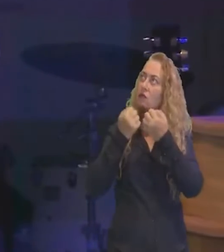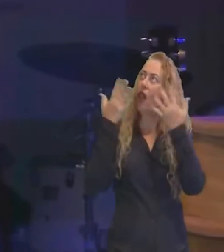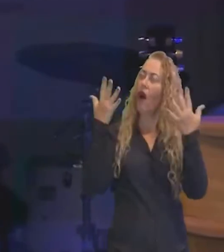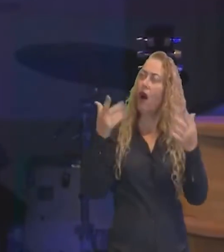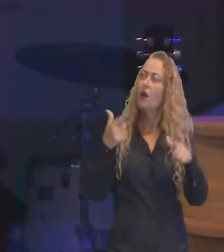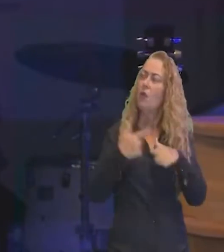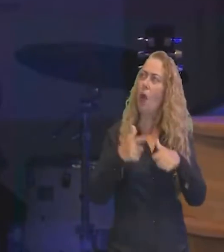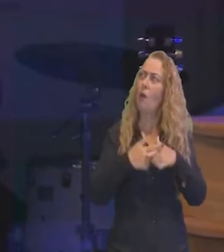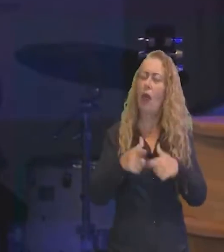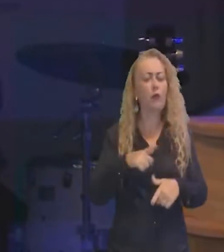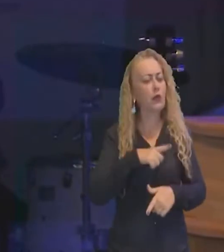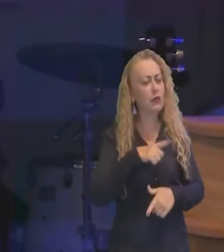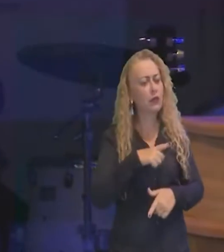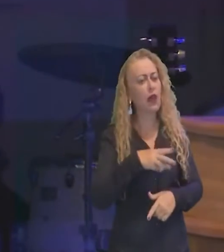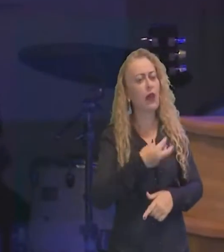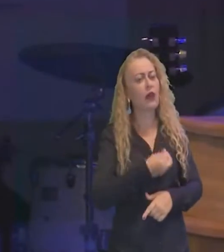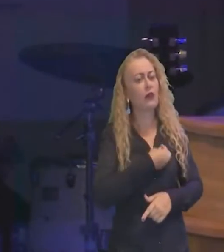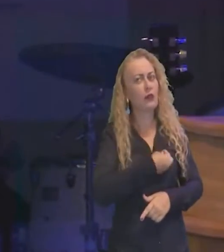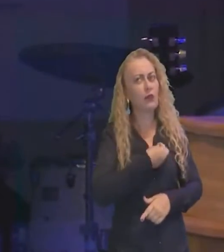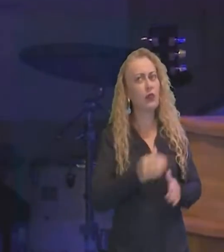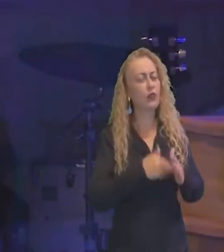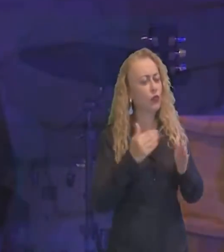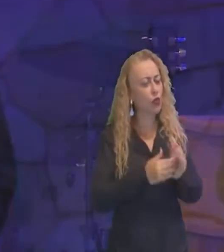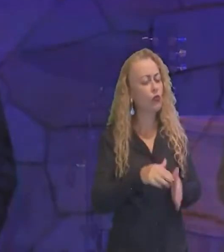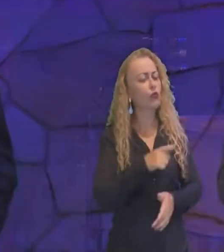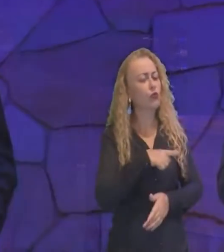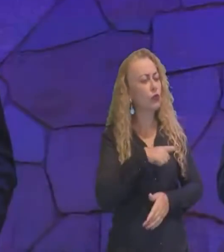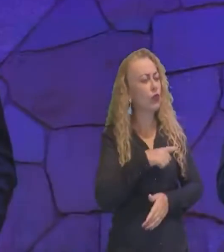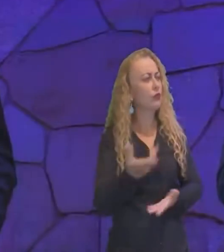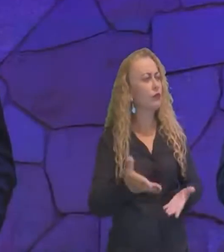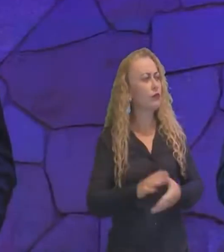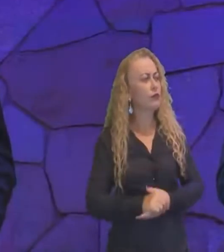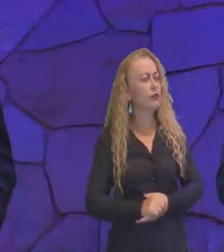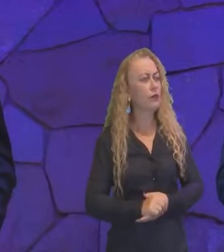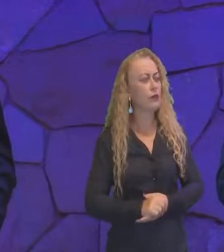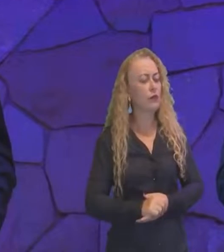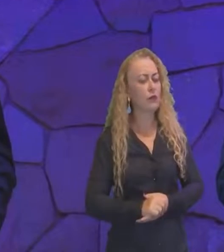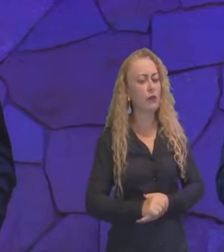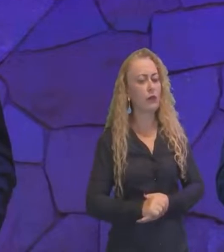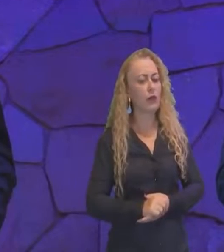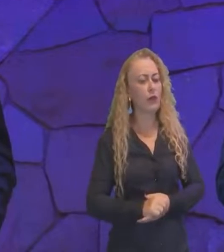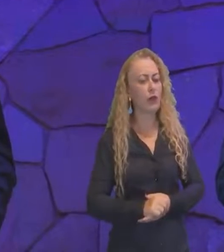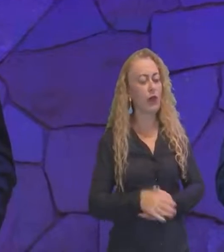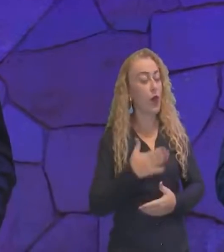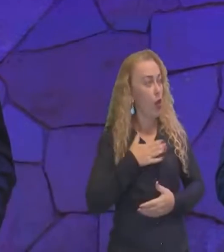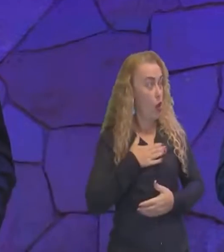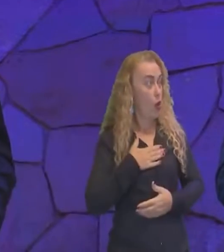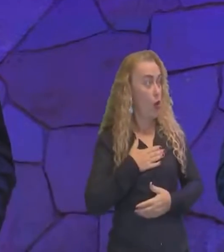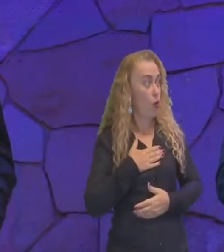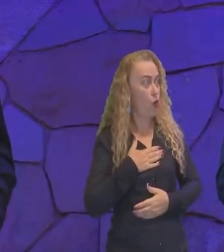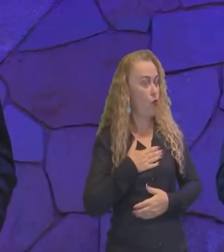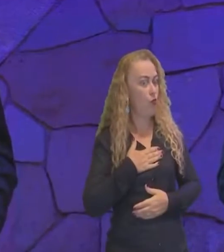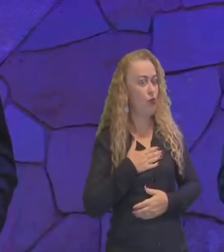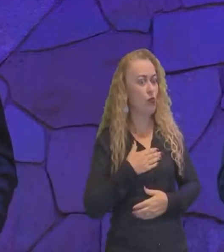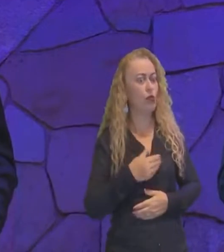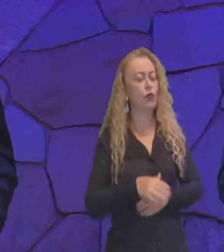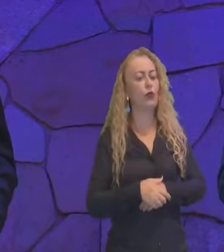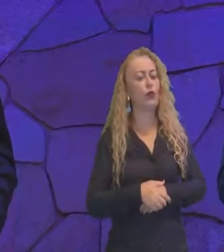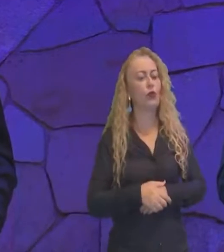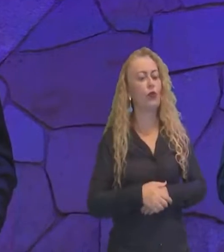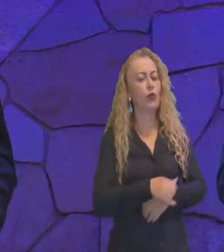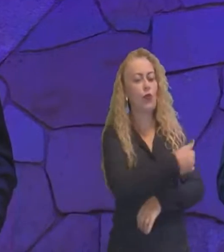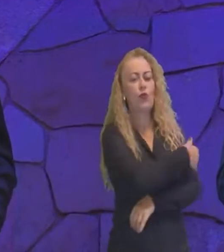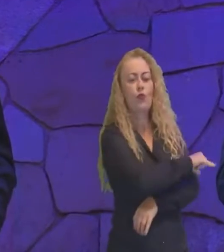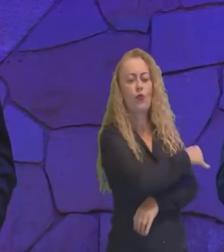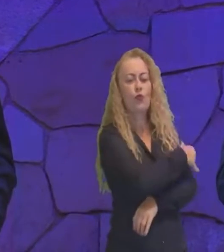incompatibilidade. Imaginem vocês, eu e Esther. Ela uma carioca, eu português, você já